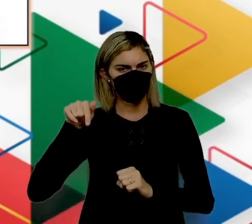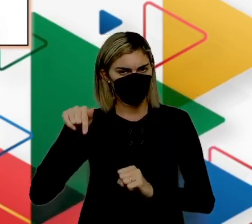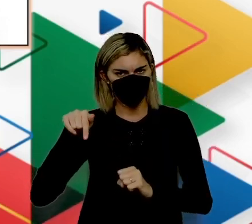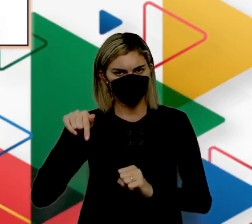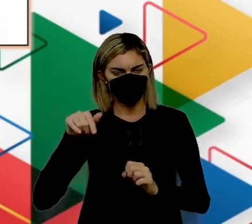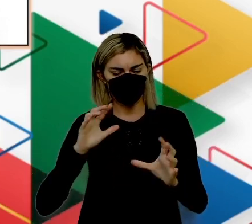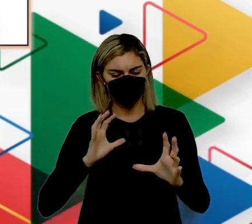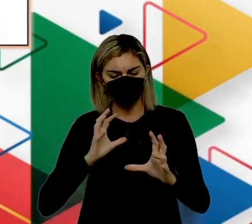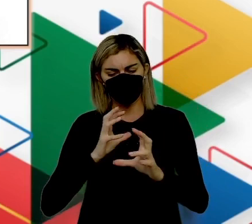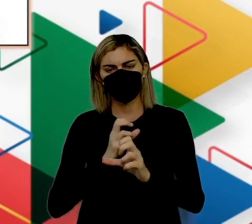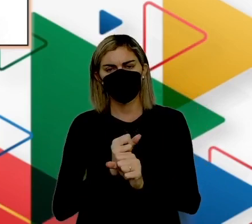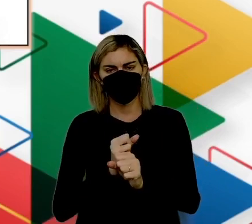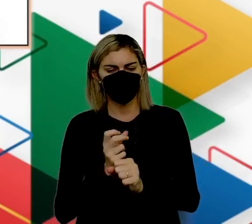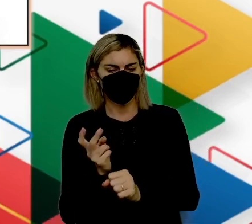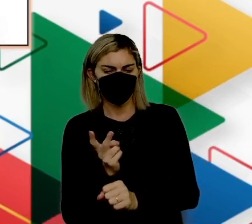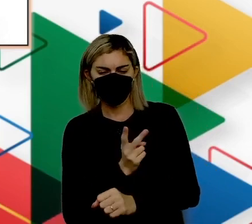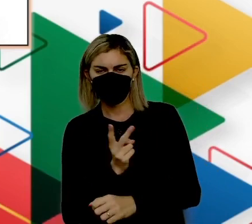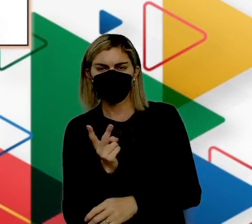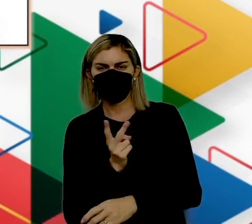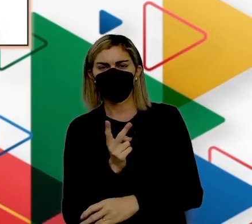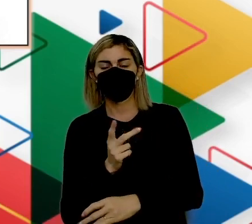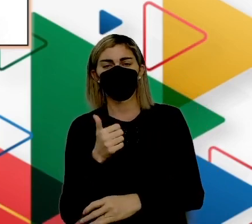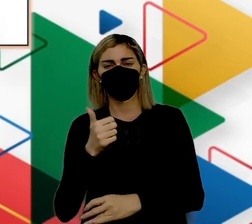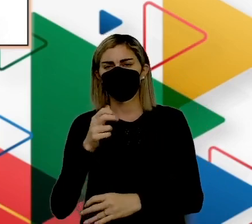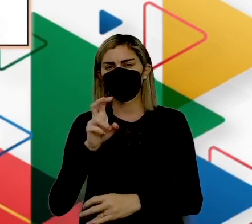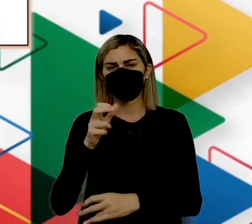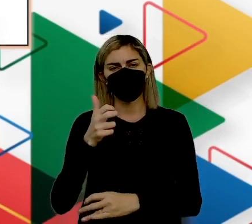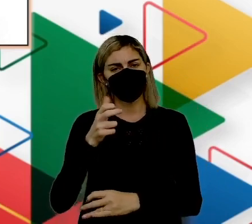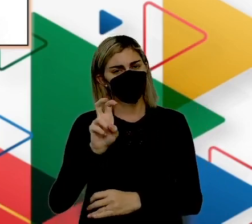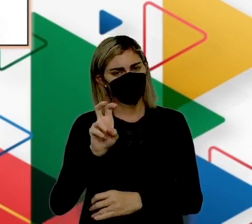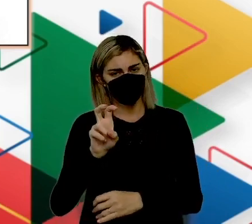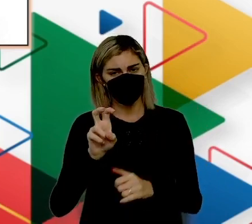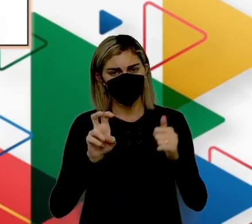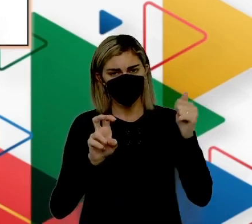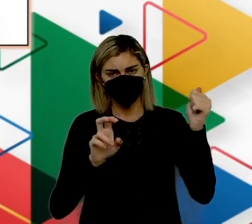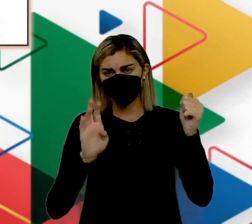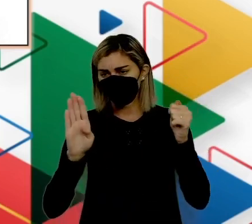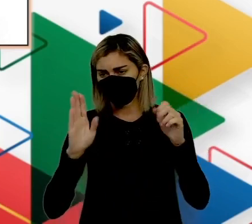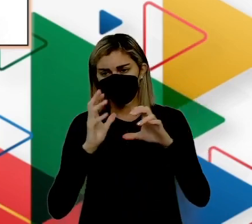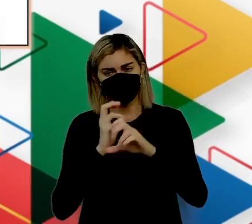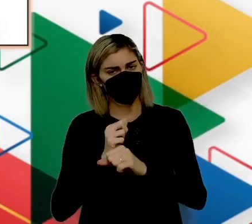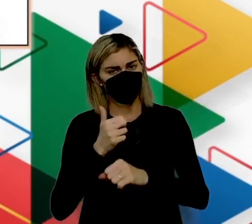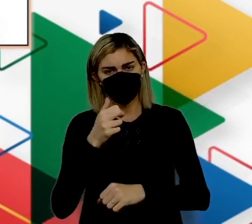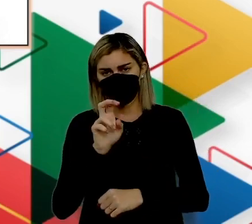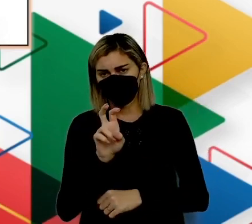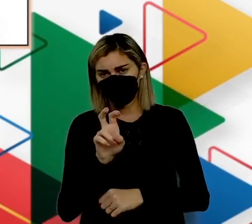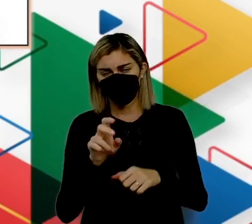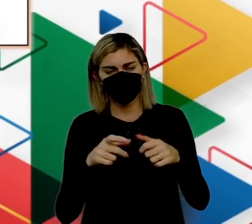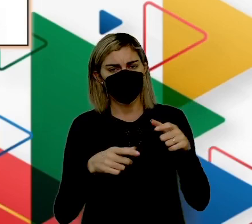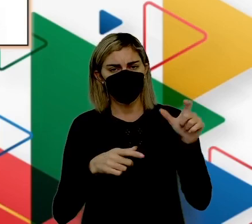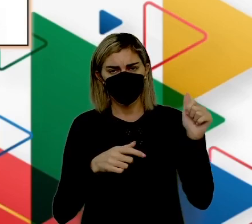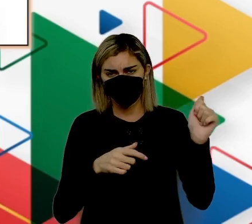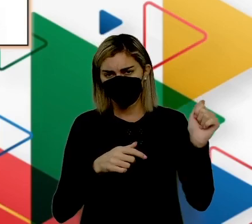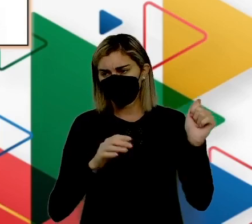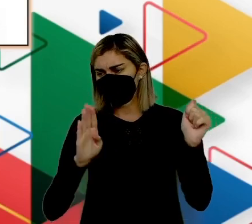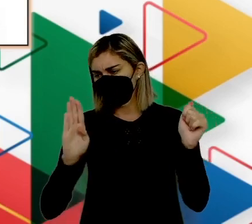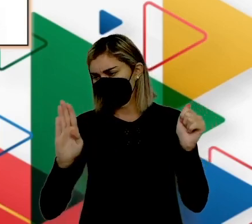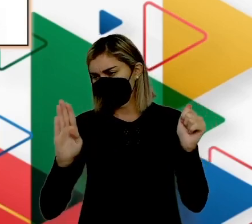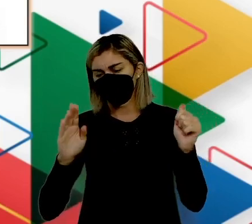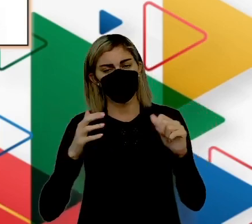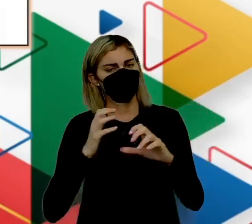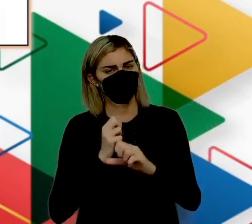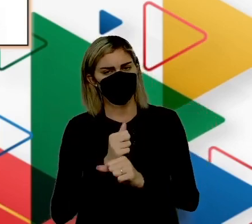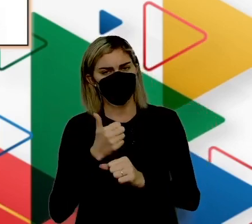a soma das duas vai dar 15. Porque antes eu vou somar A e B e dá